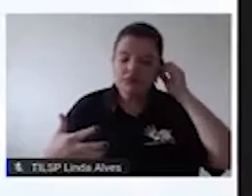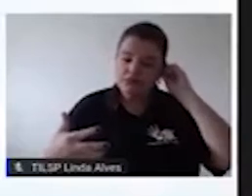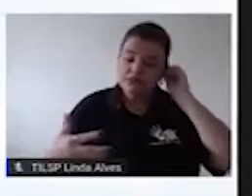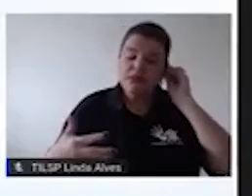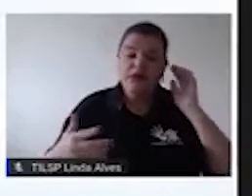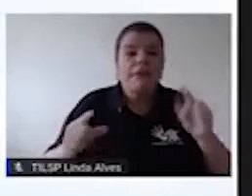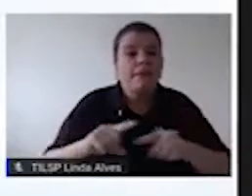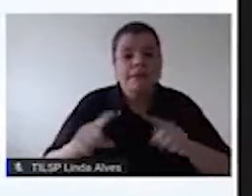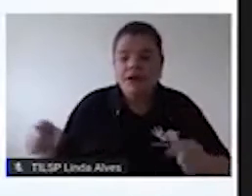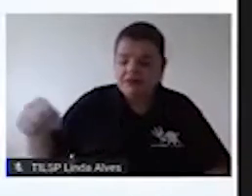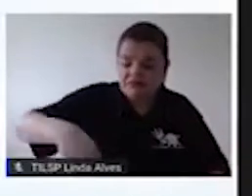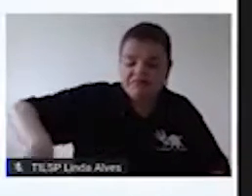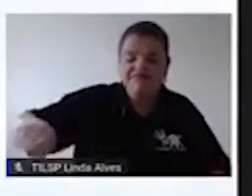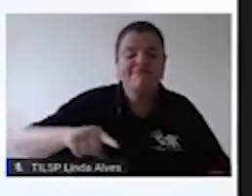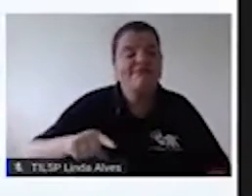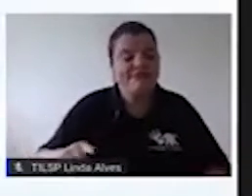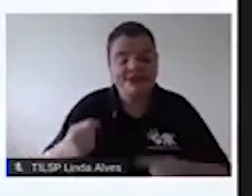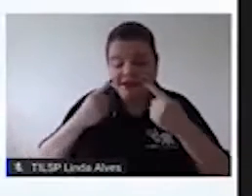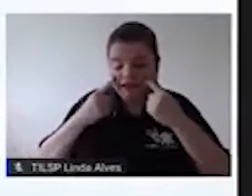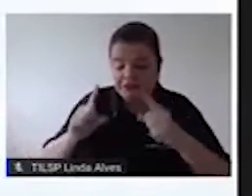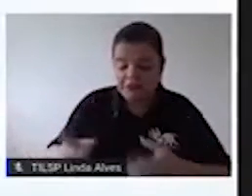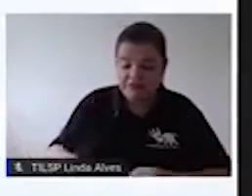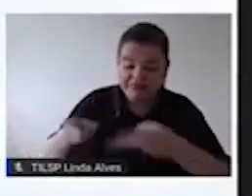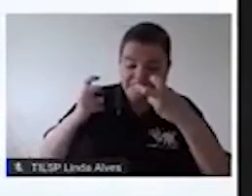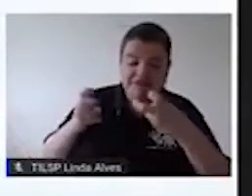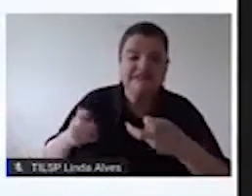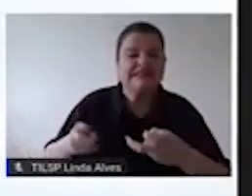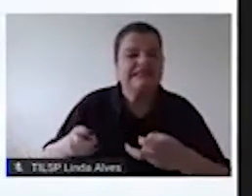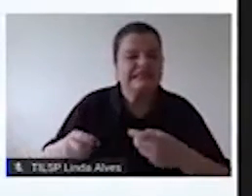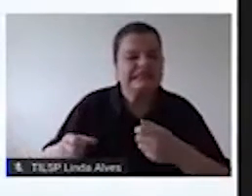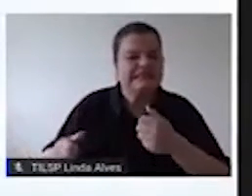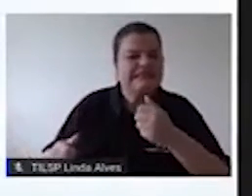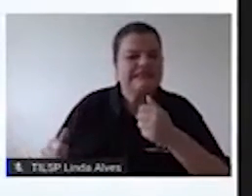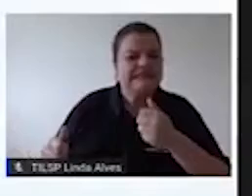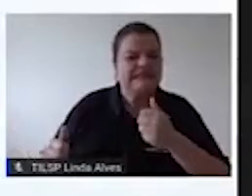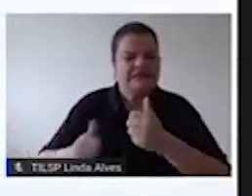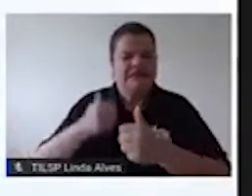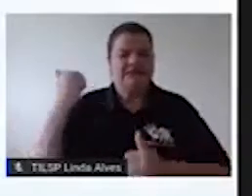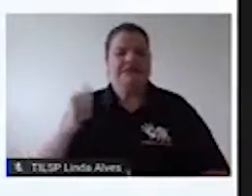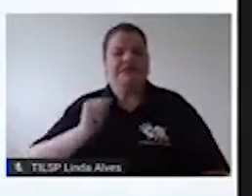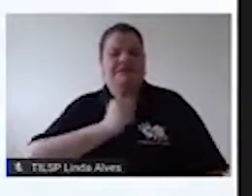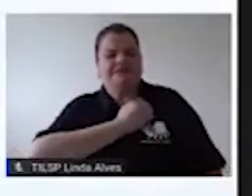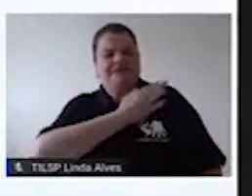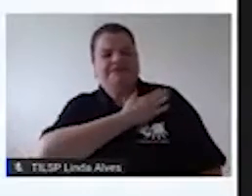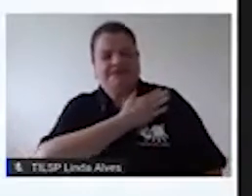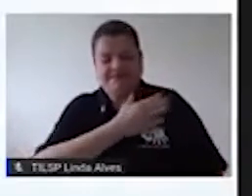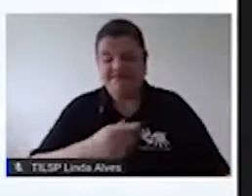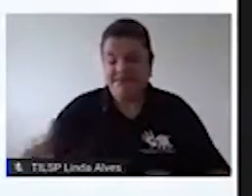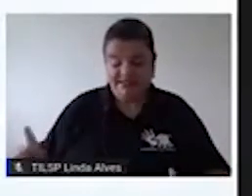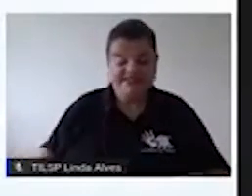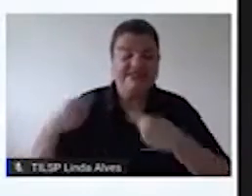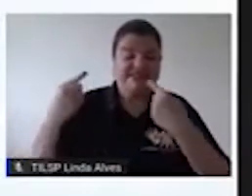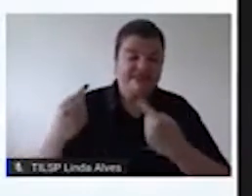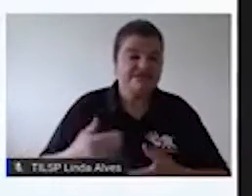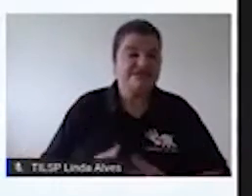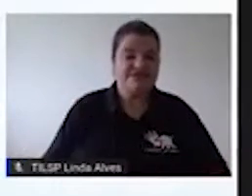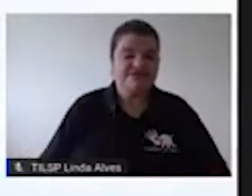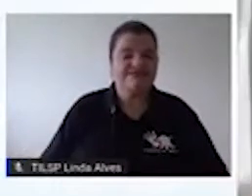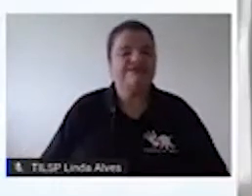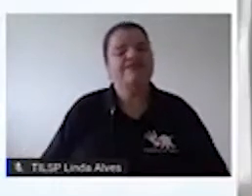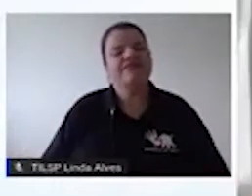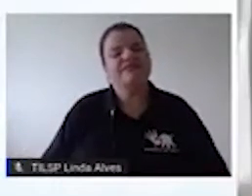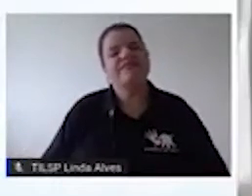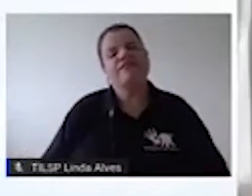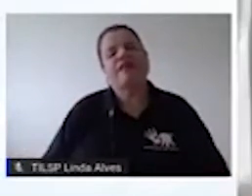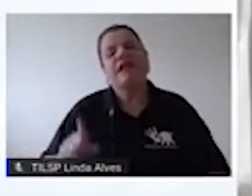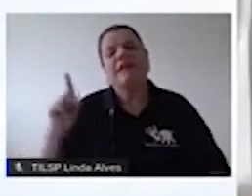as mulheres vão se defrontar com esse outro desafio para superar. Você sabe que no Rio